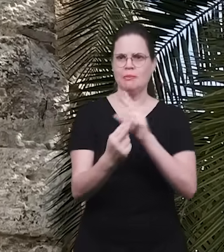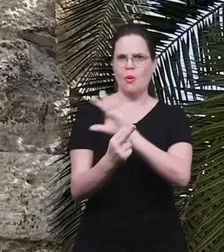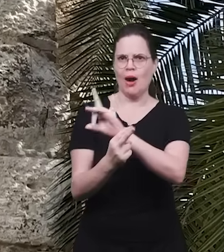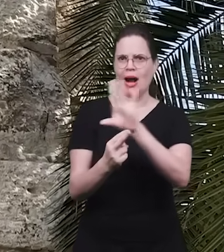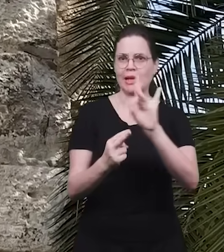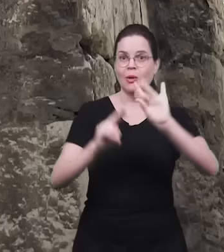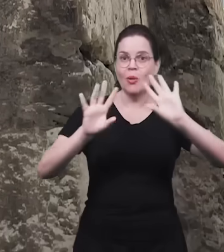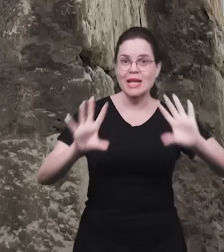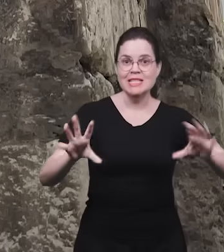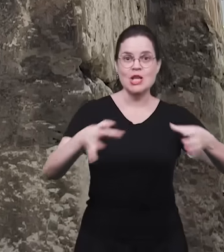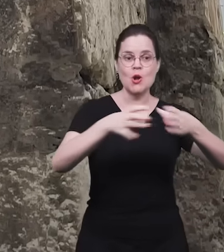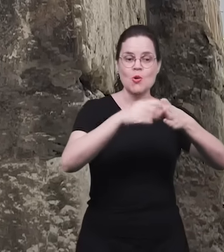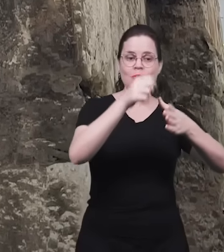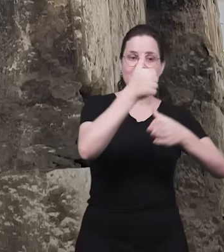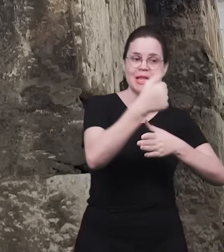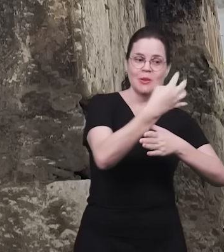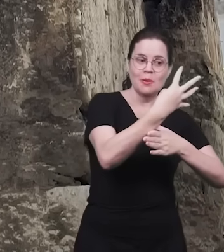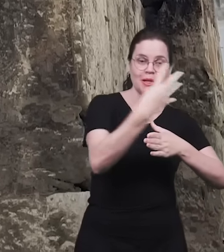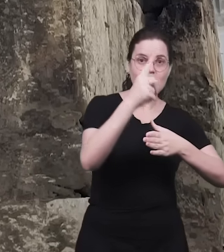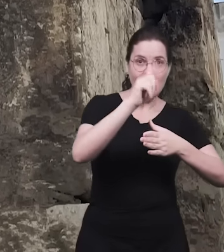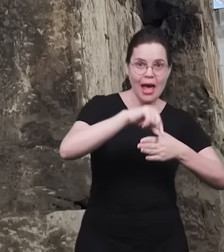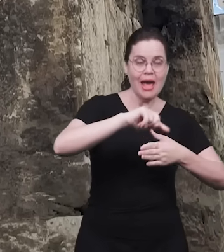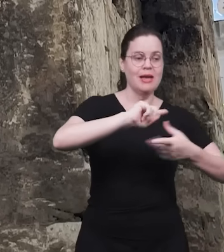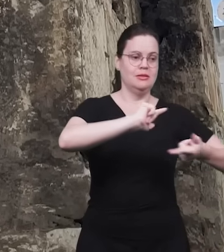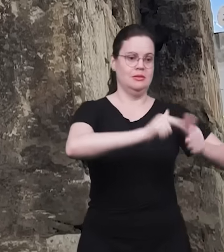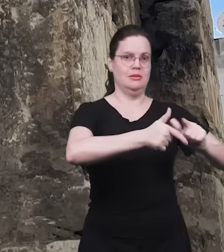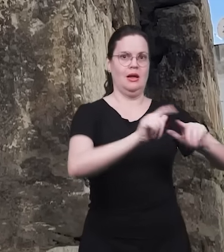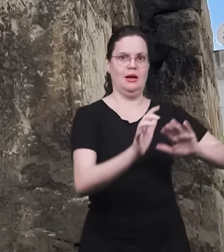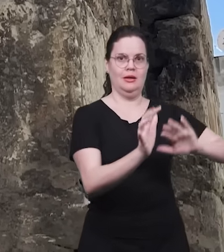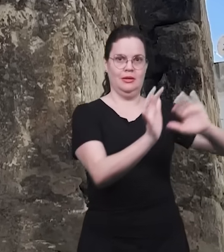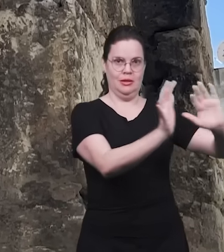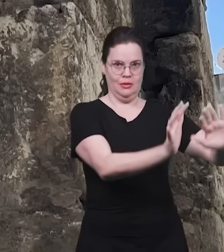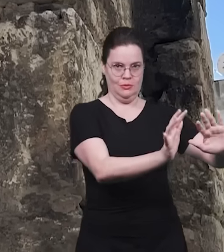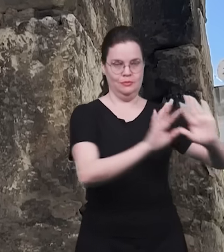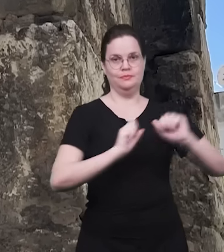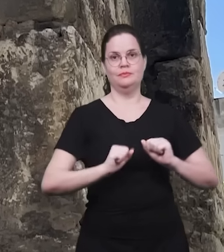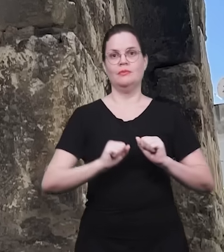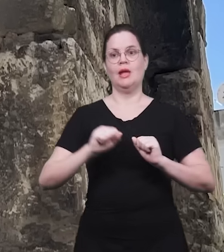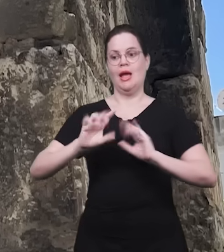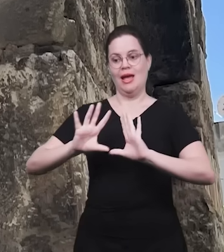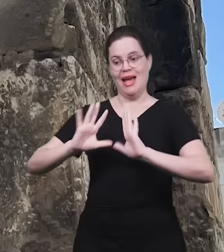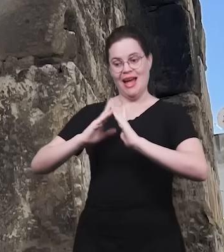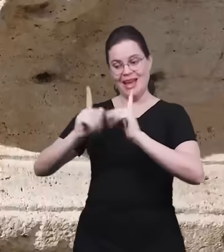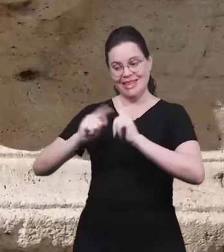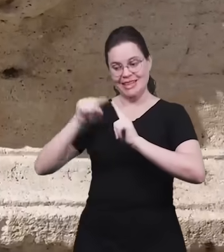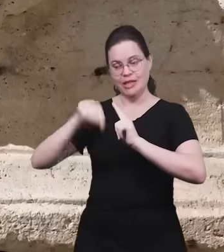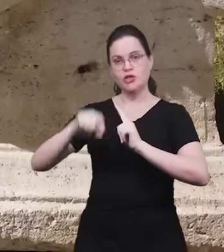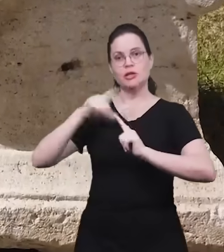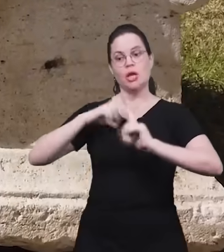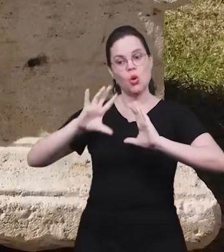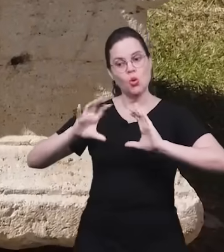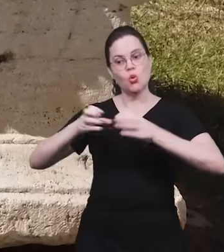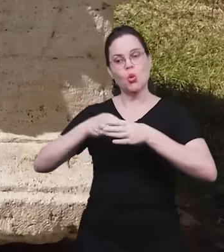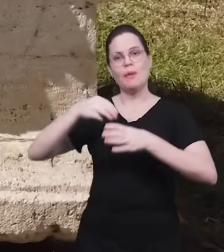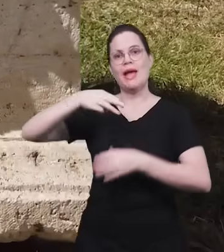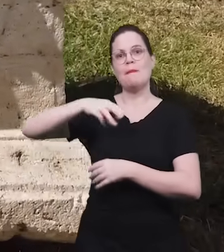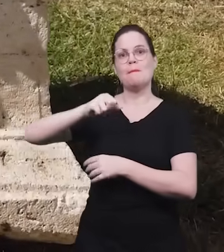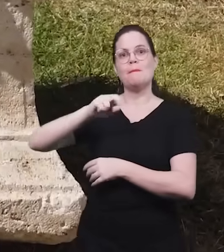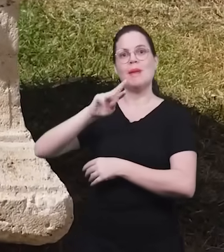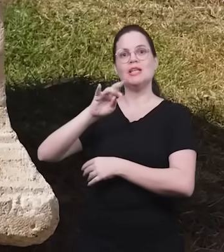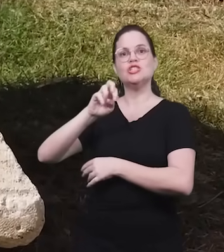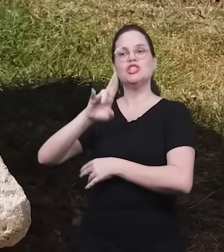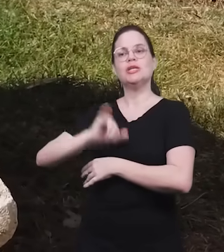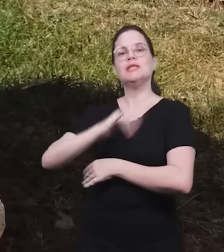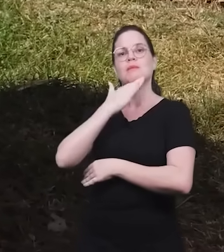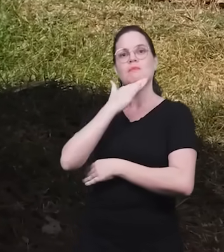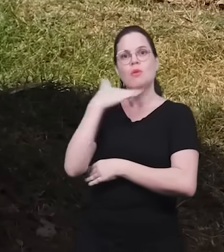o senhor tem um grupo. Da igreja, ele tem os mártires, além da própria igreja e também